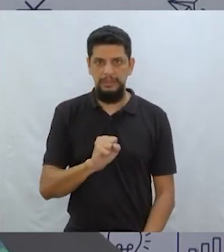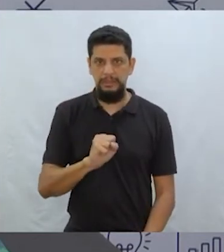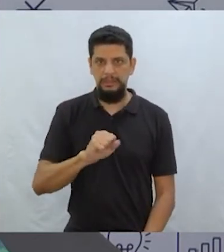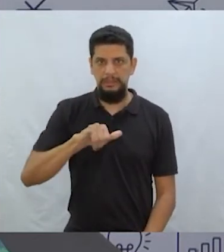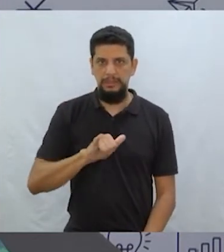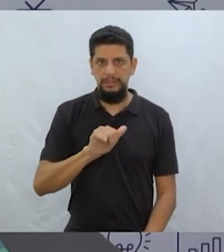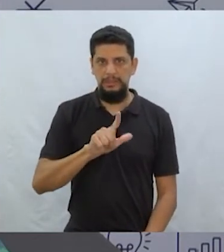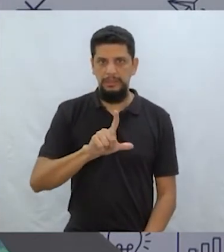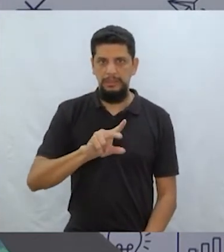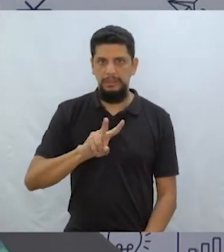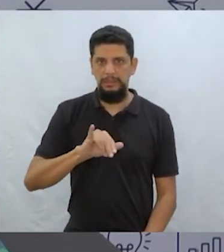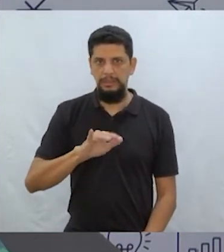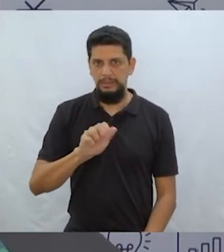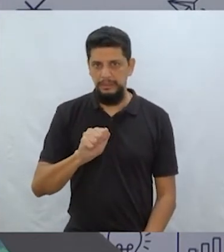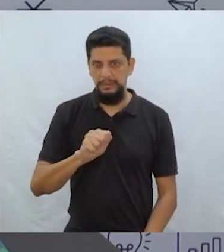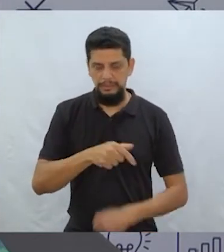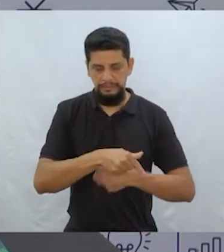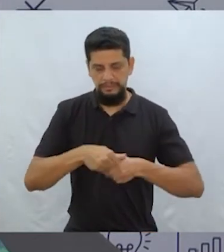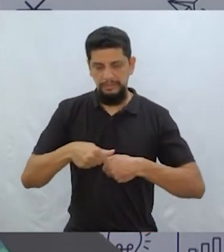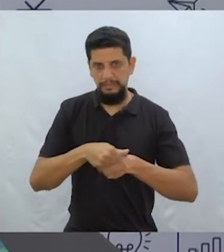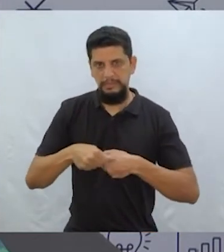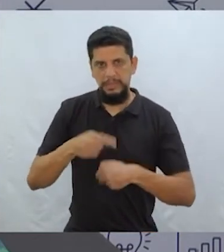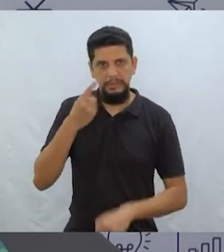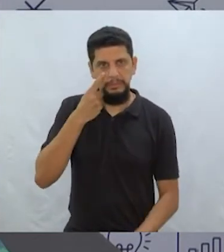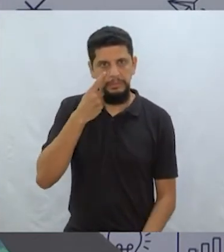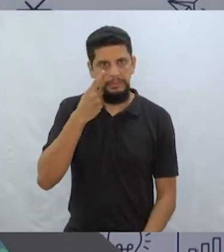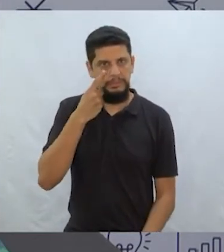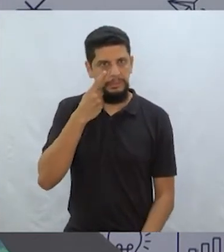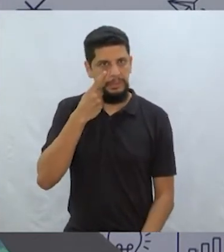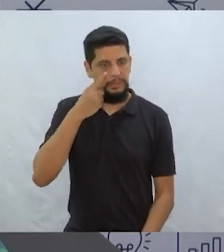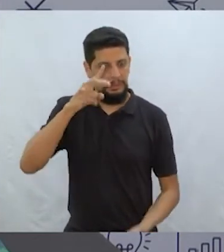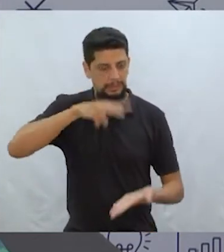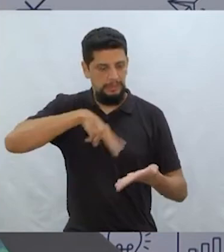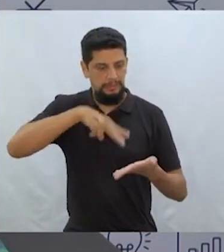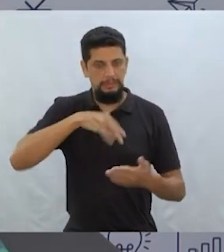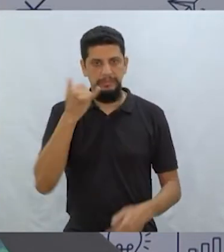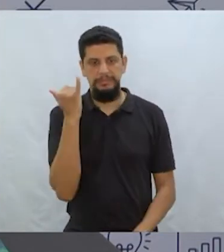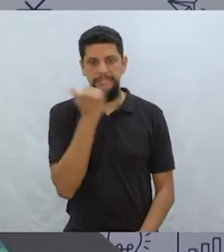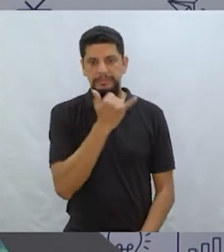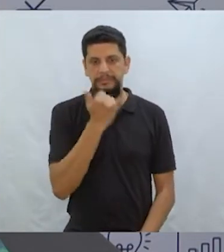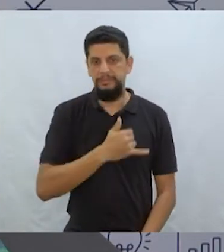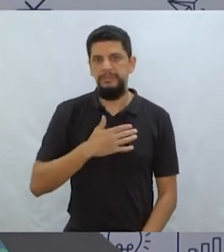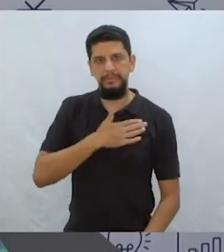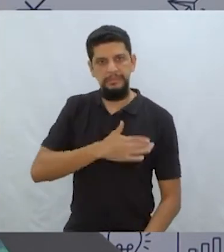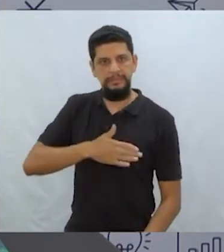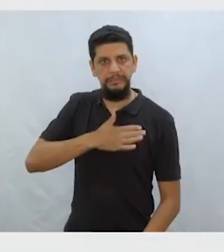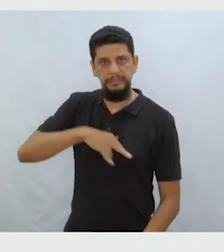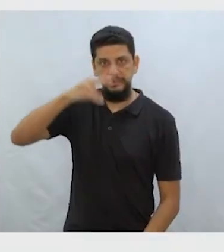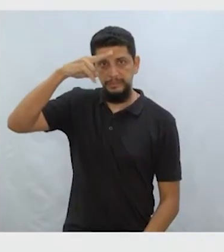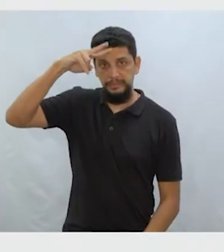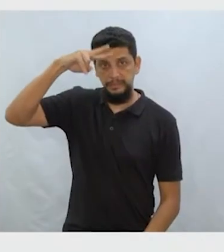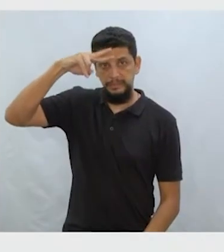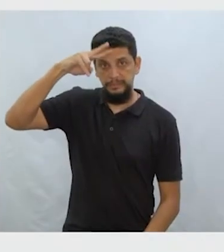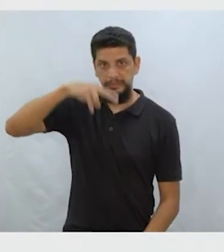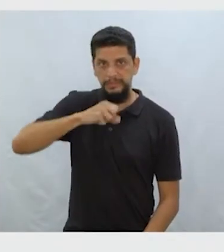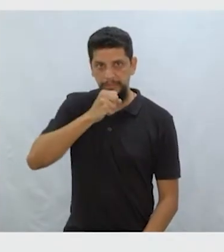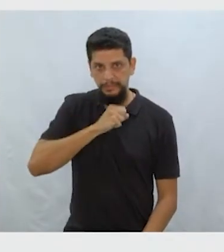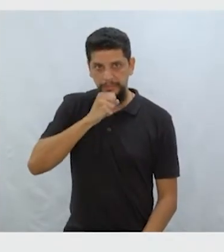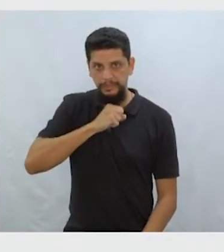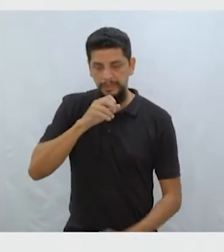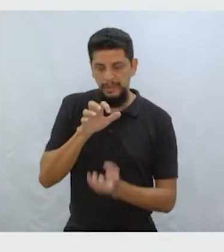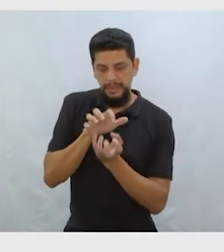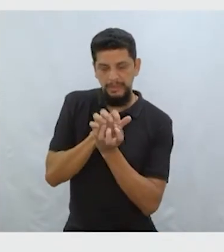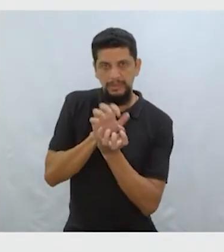Silvia hofem nós estamos lendo um conto Então olha só gostaram da história do bisavô e